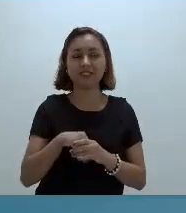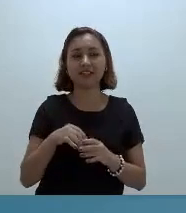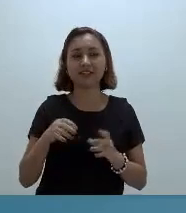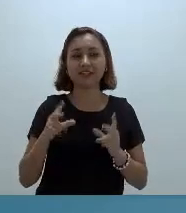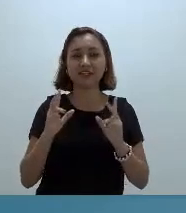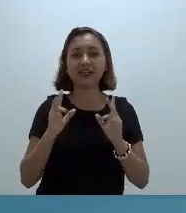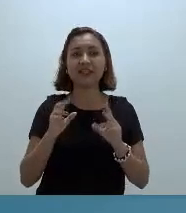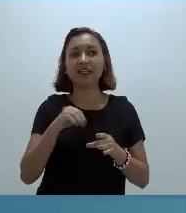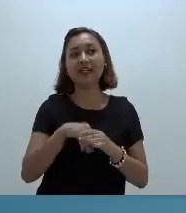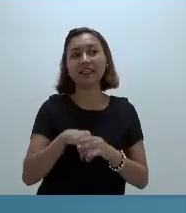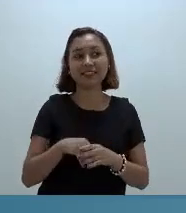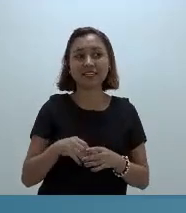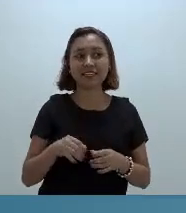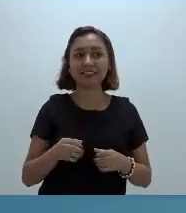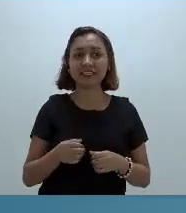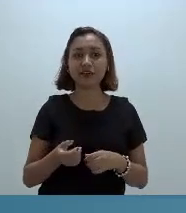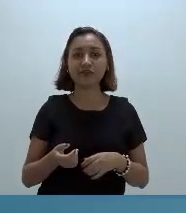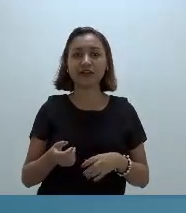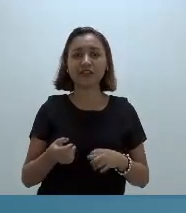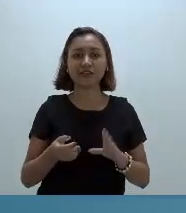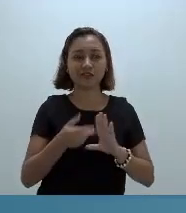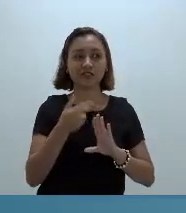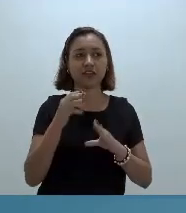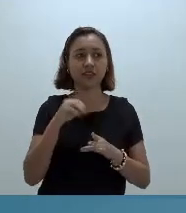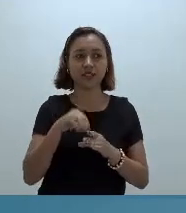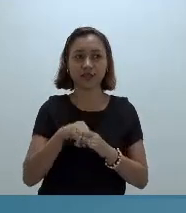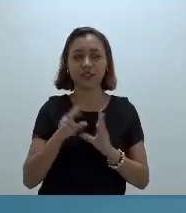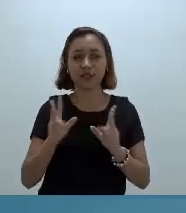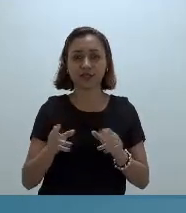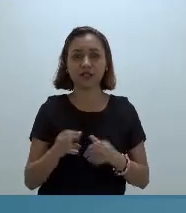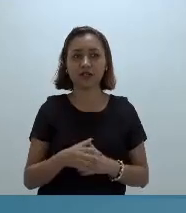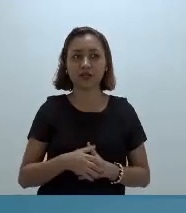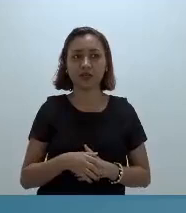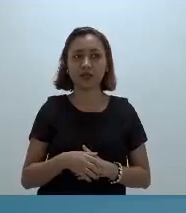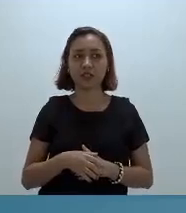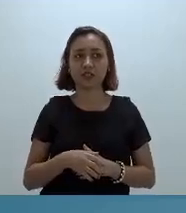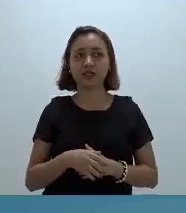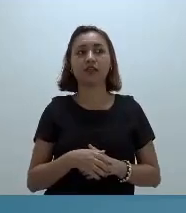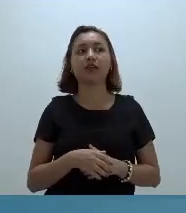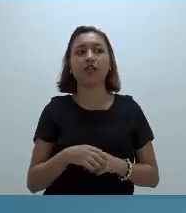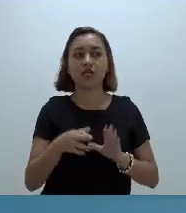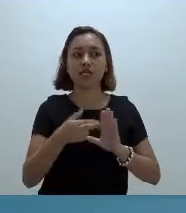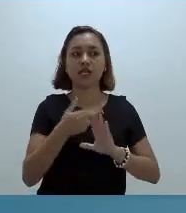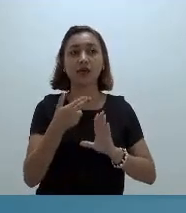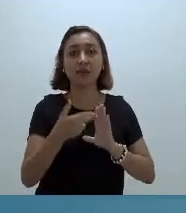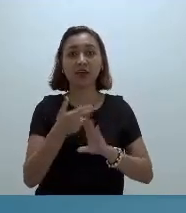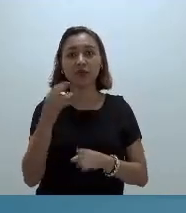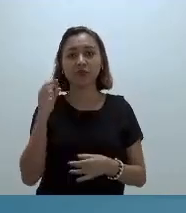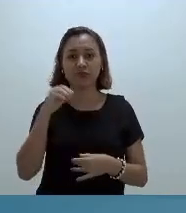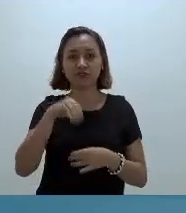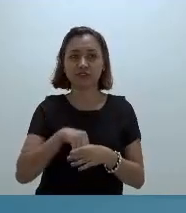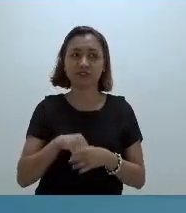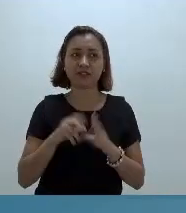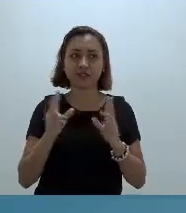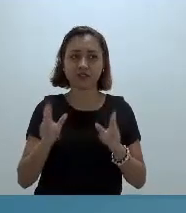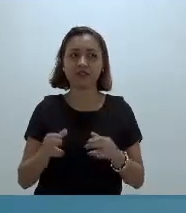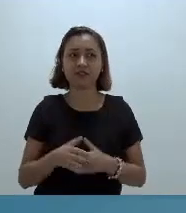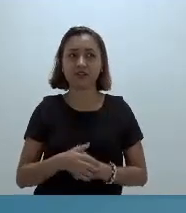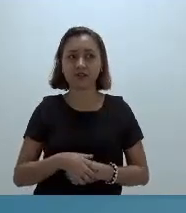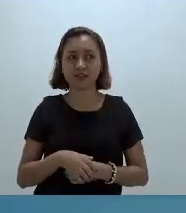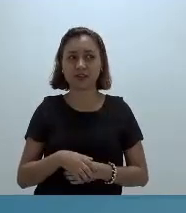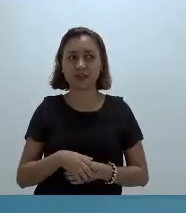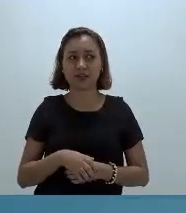relator. Desembargador Doutor Quadro, Sérgio Quadro. Acompanha o relator. Doutor Sérgio Augusto. Acompanha o